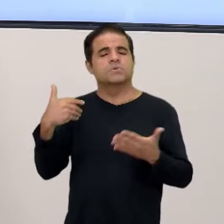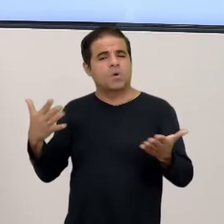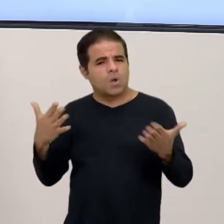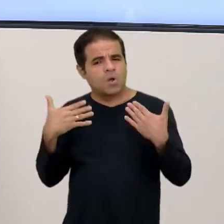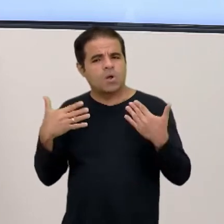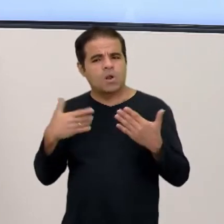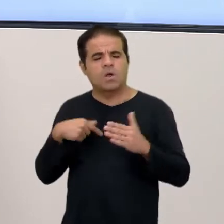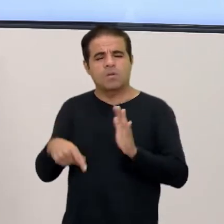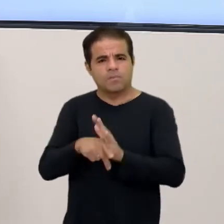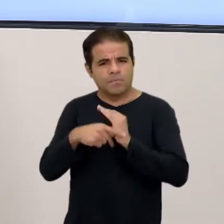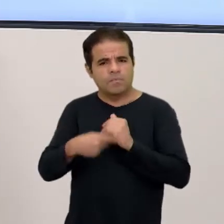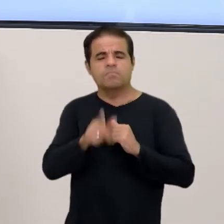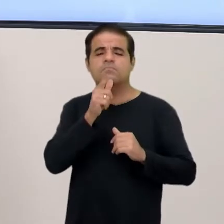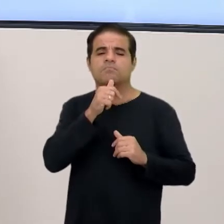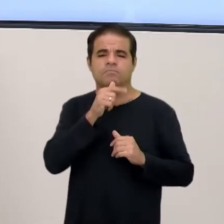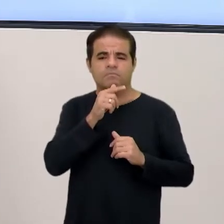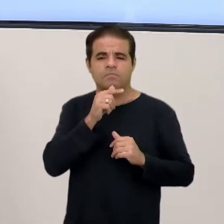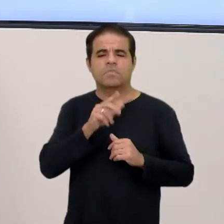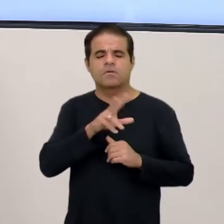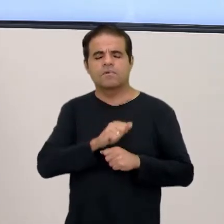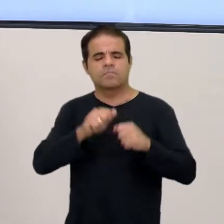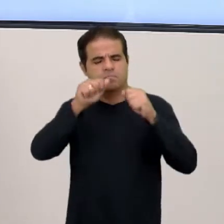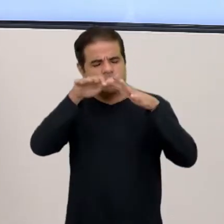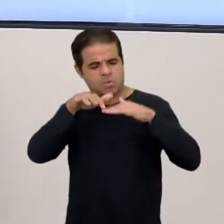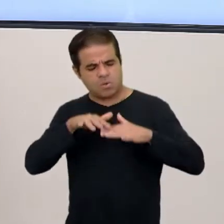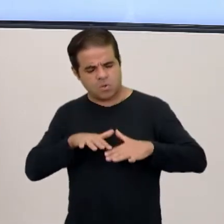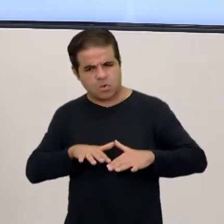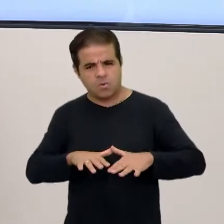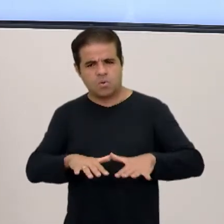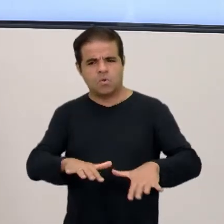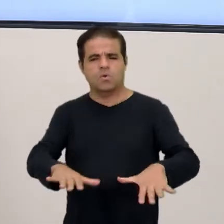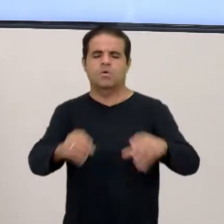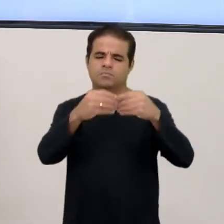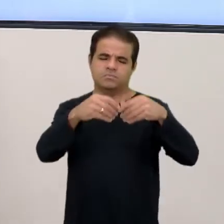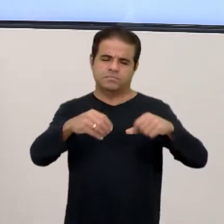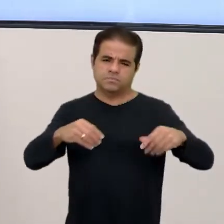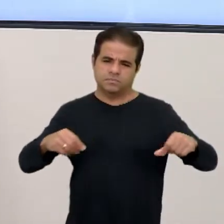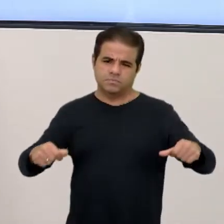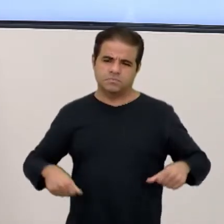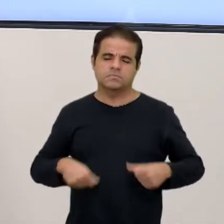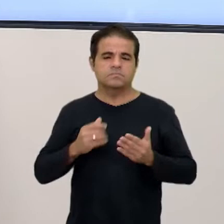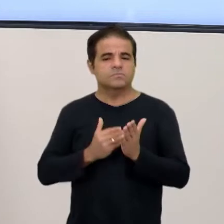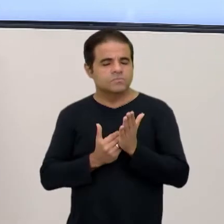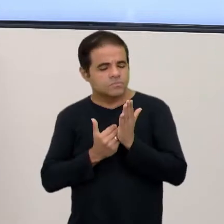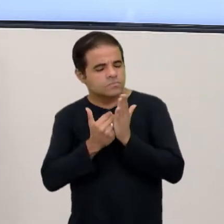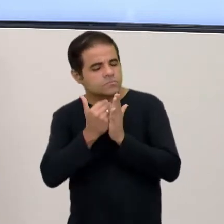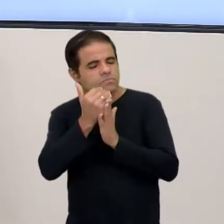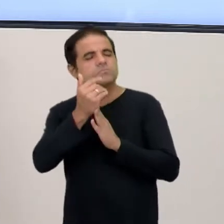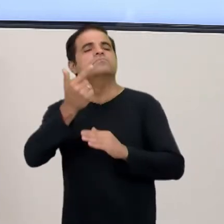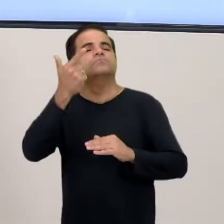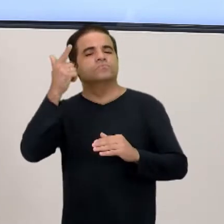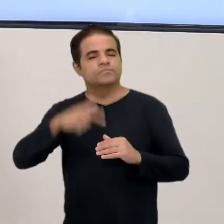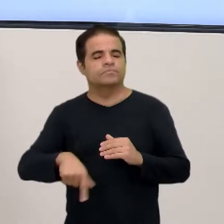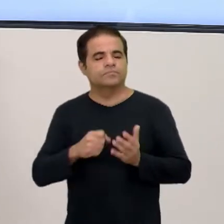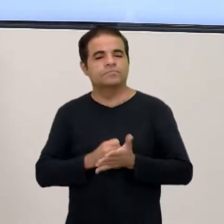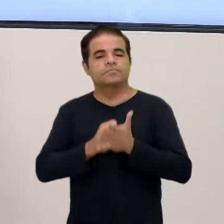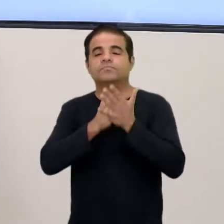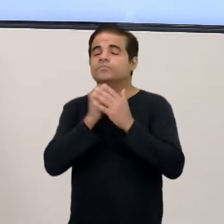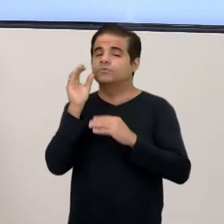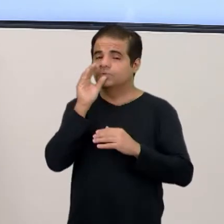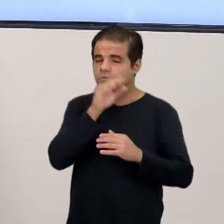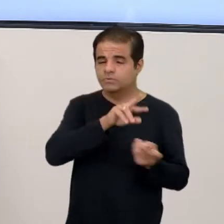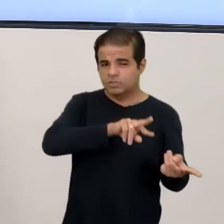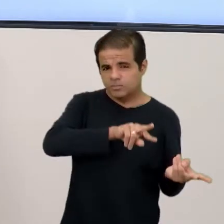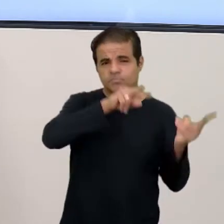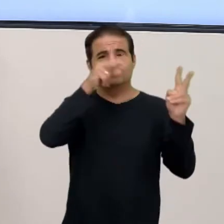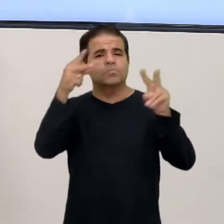própria água, ela vai descer até o solo, pegar o calor do solo e subir novamente, carregando esse calor. Essa